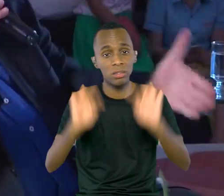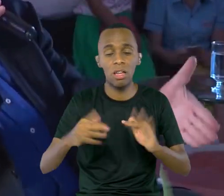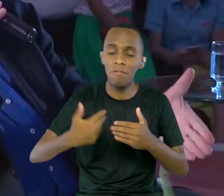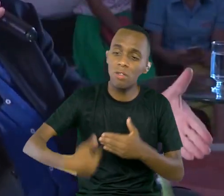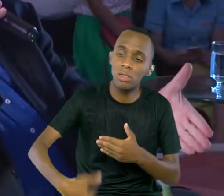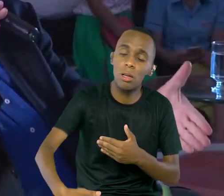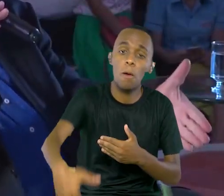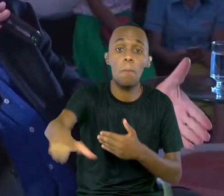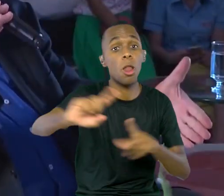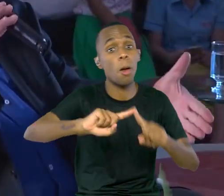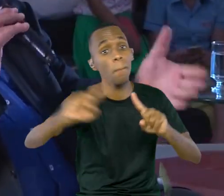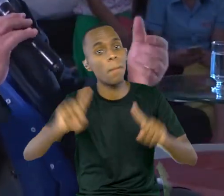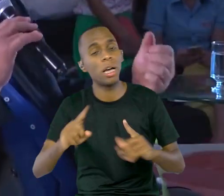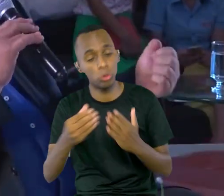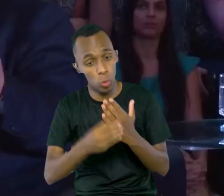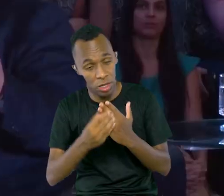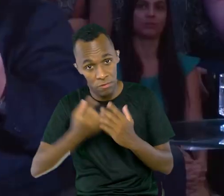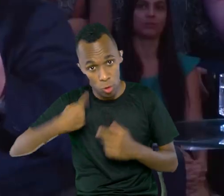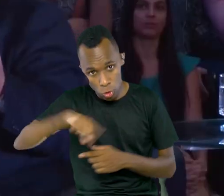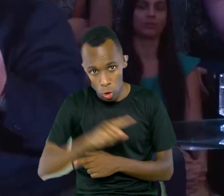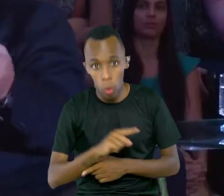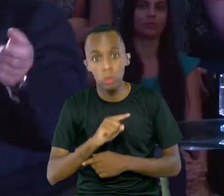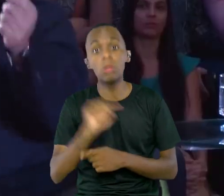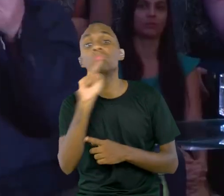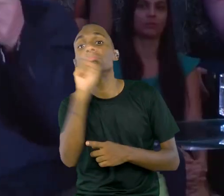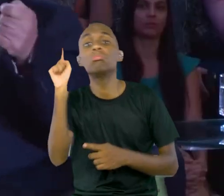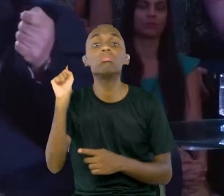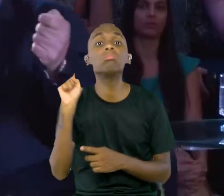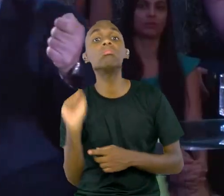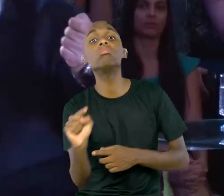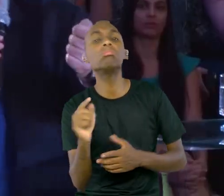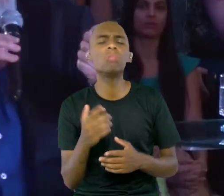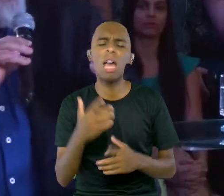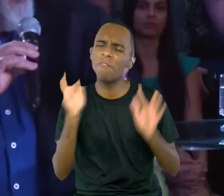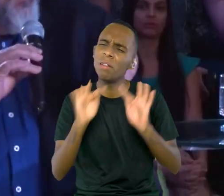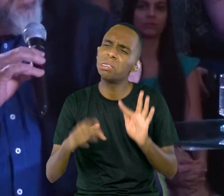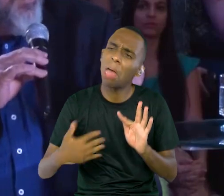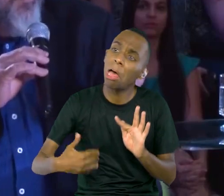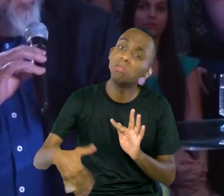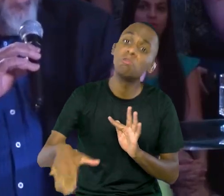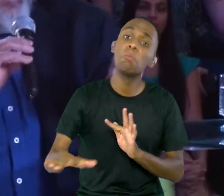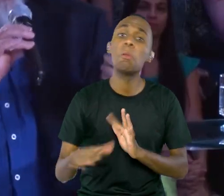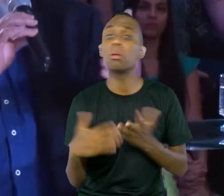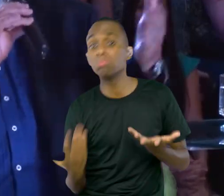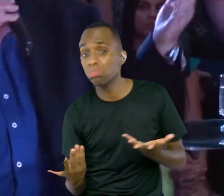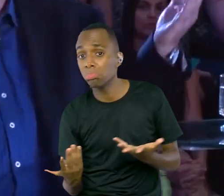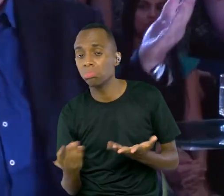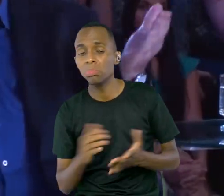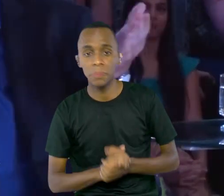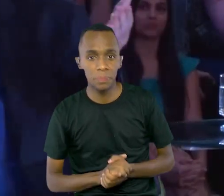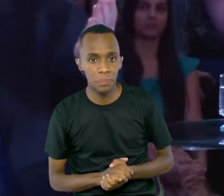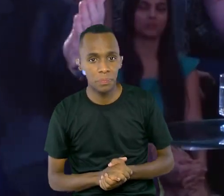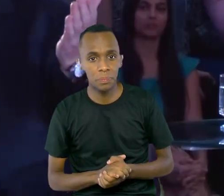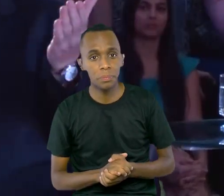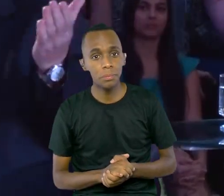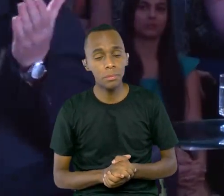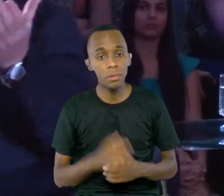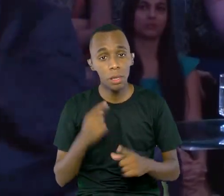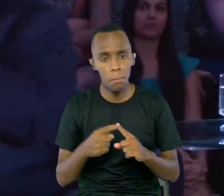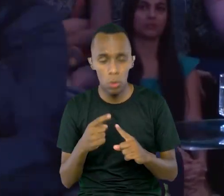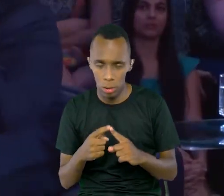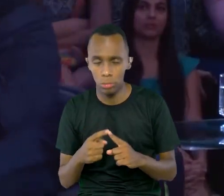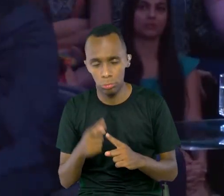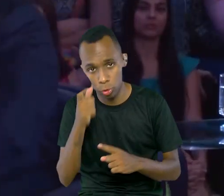diz felicidade foi-se embora, mas no nosso livro nós colocamos um ponto de interrogação. E é felicidade foi-se